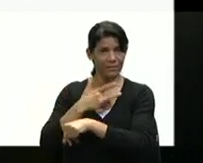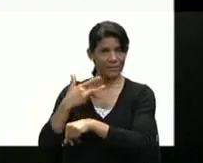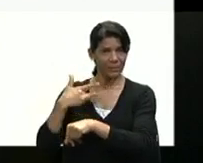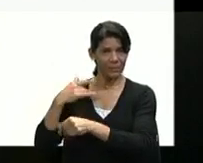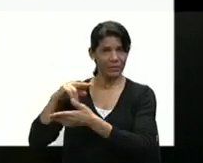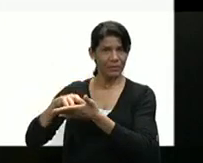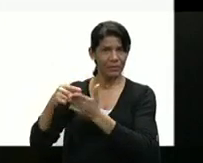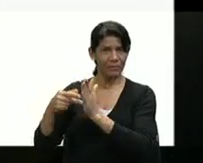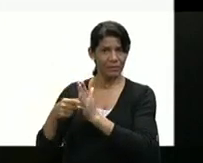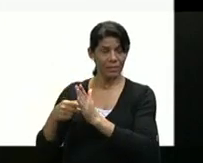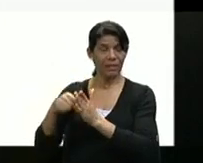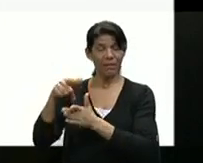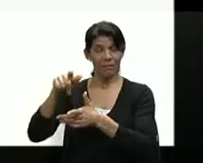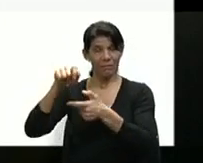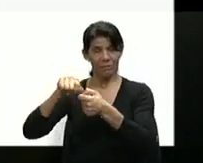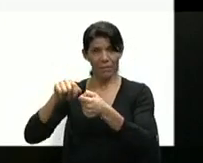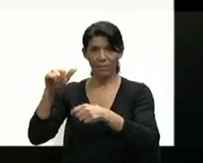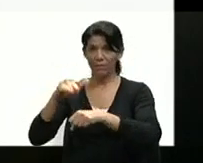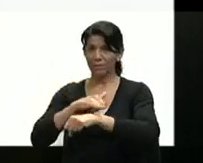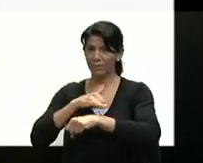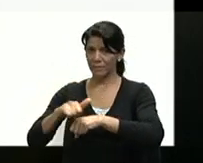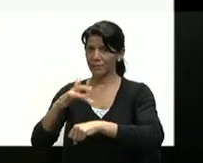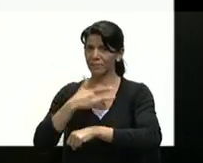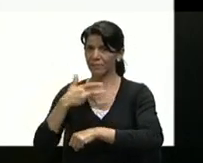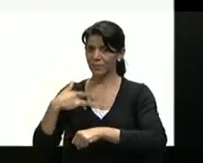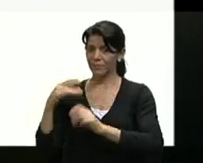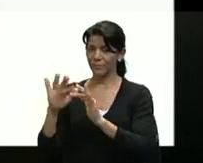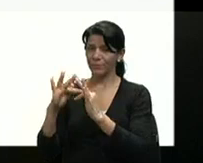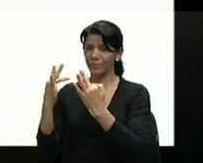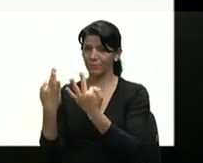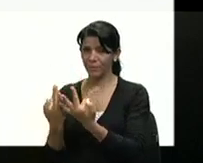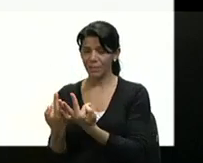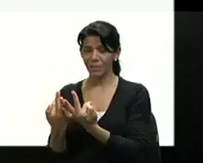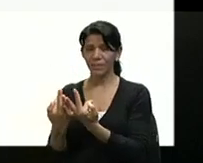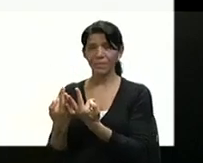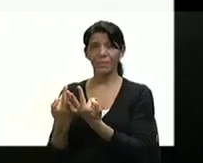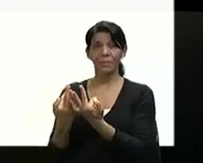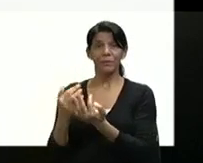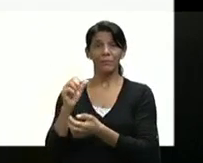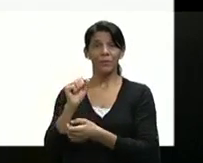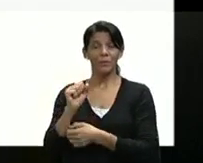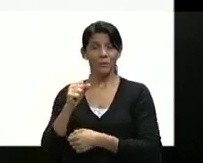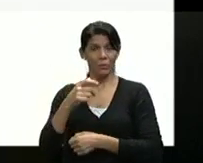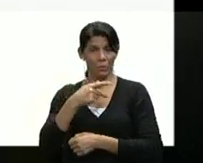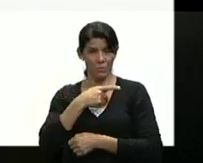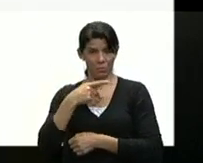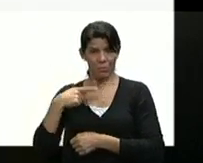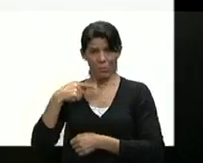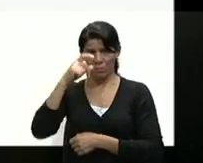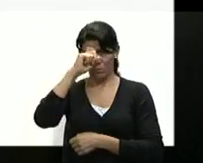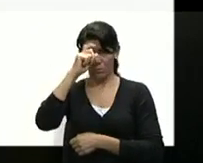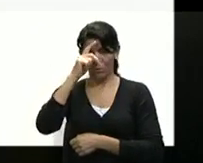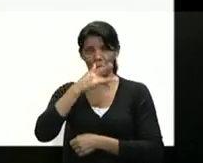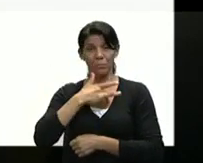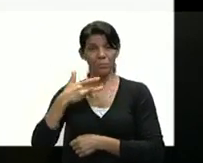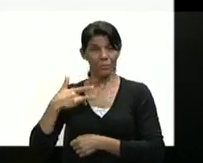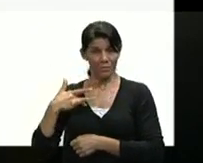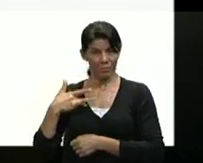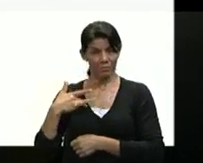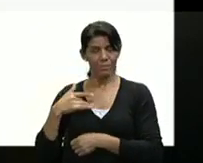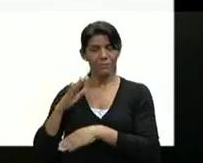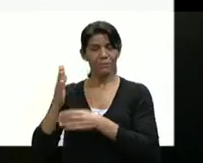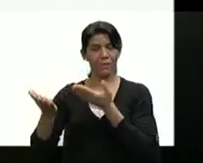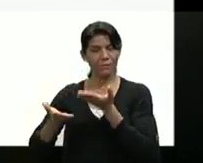é realizada pela Estratégia de Saúde da Família, pela Unidade Básica de Saúde, na atenção primária,